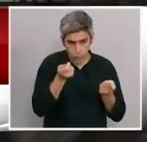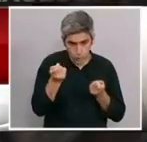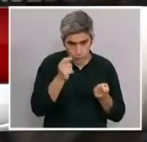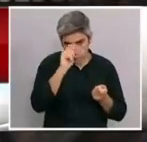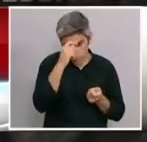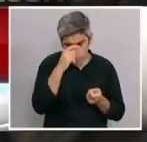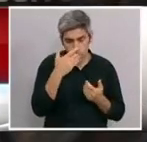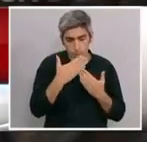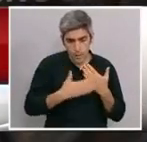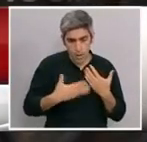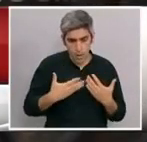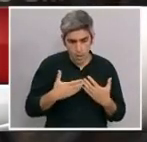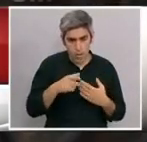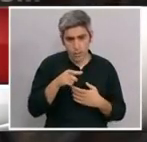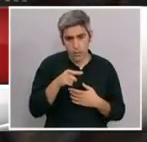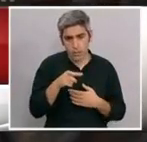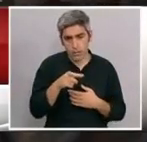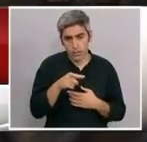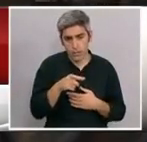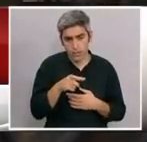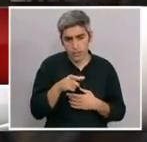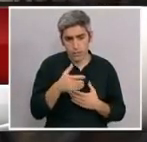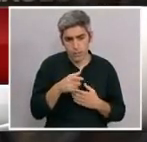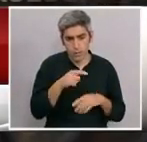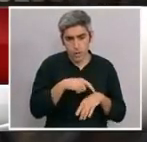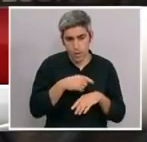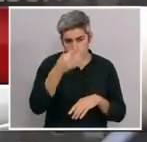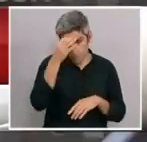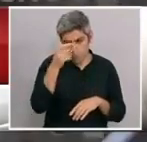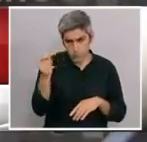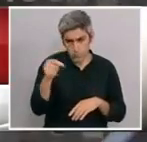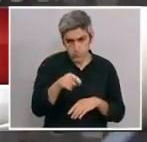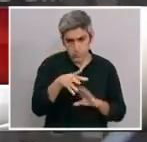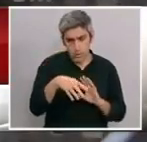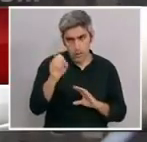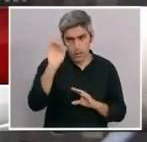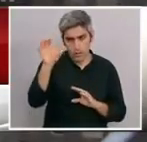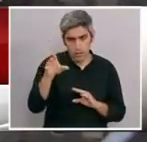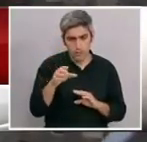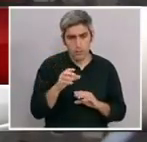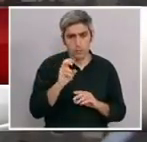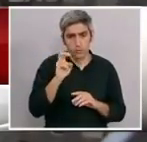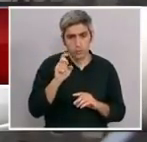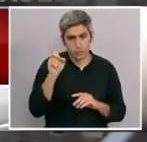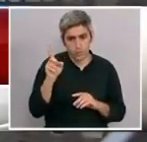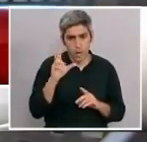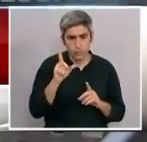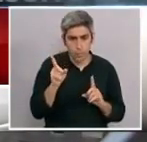hoje, estar aqui a horas para levar ao... porque era do Estoril, a